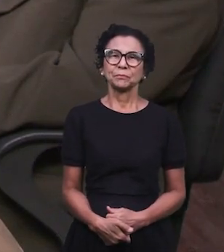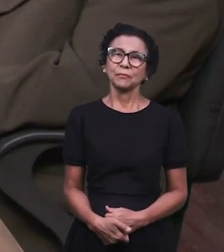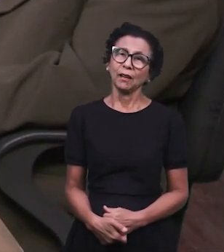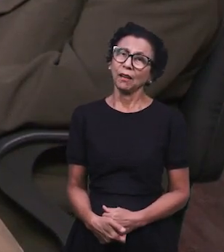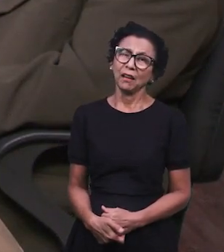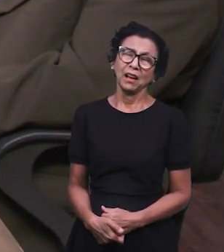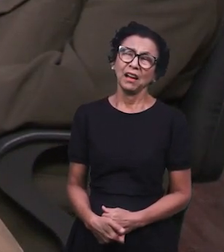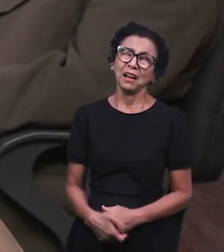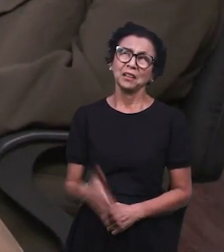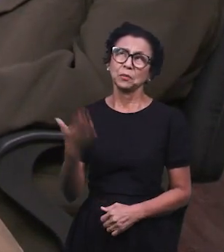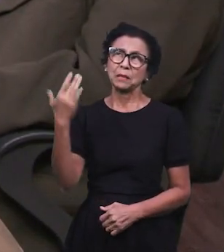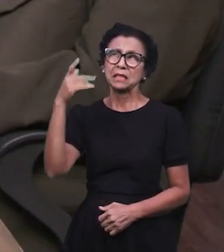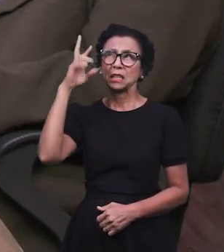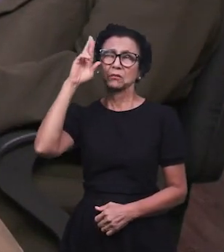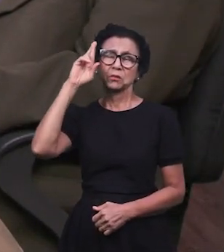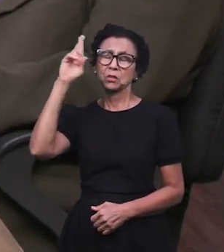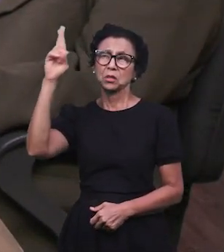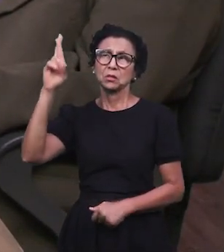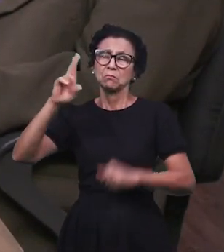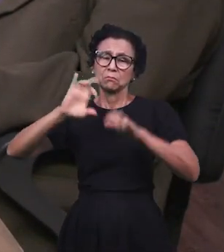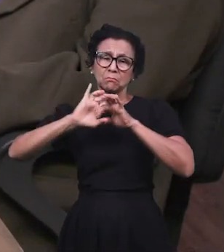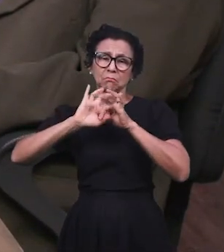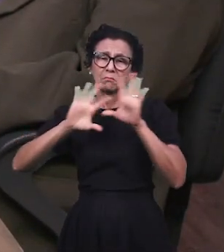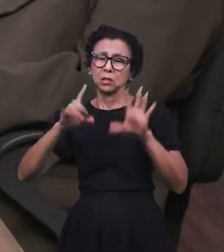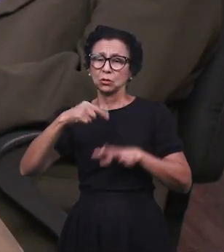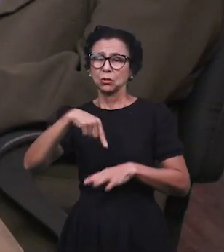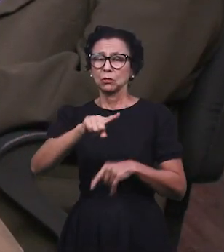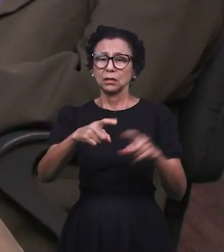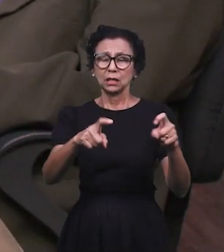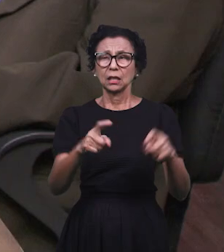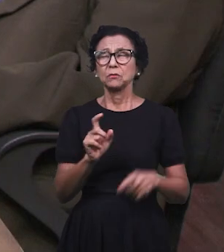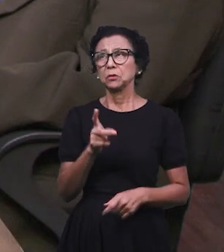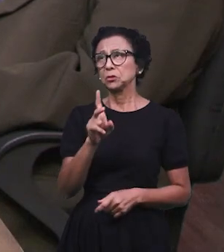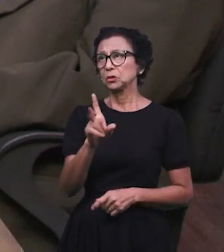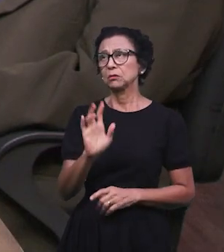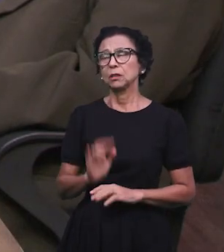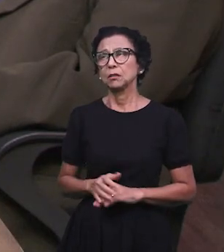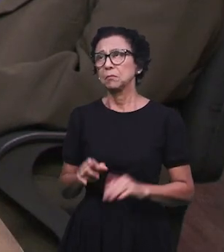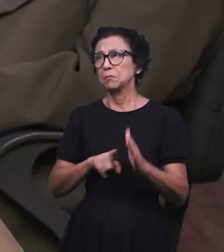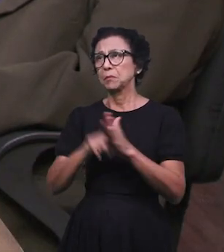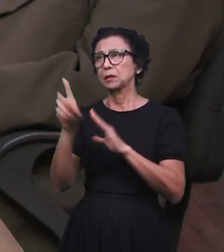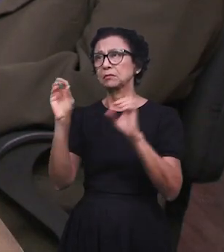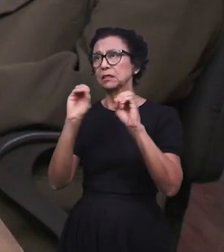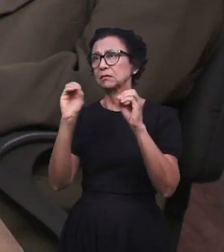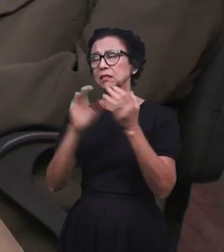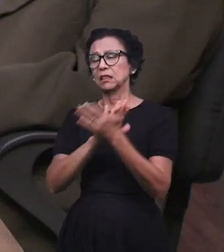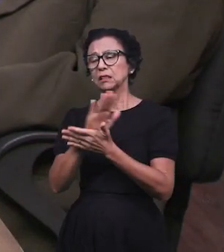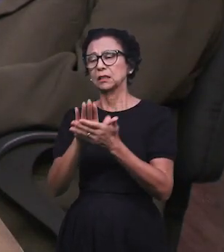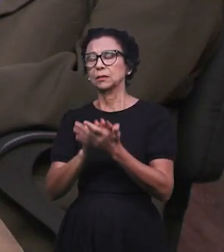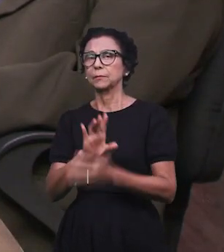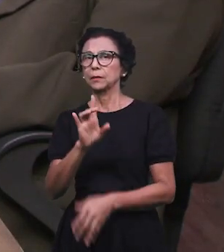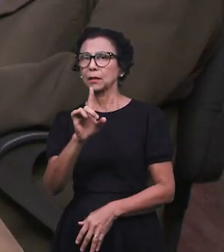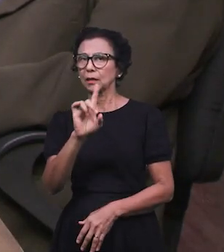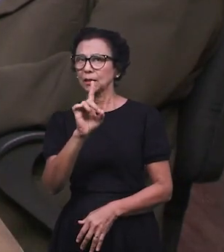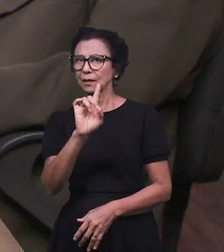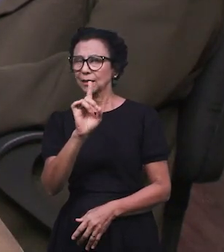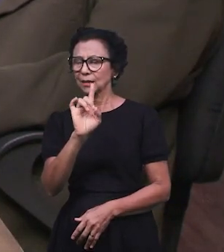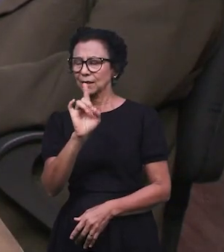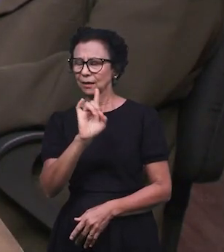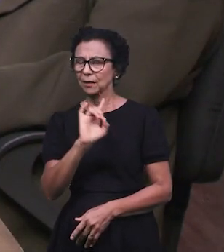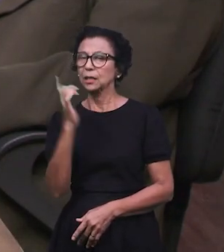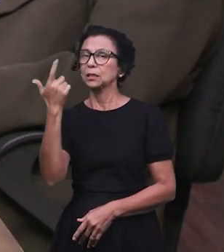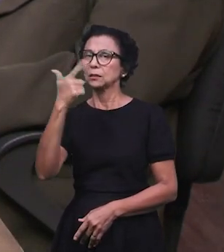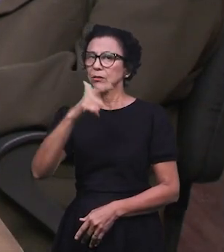eu vou continuar usando a mesma premissa. Não, ele consulta novamente. O senhor disse: não, você vai se